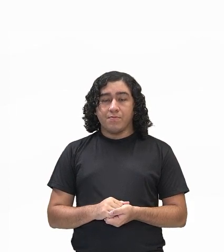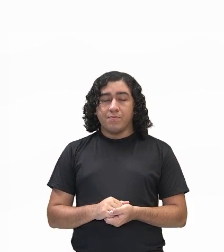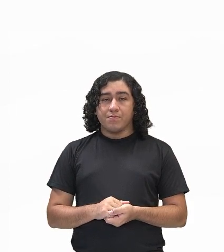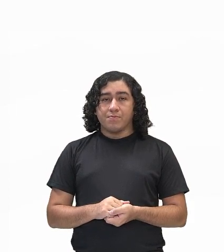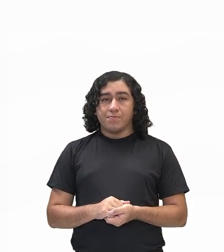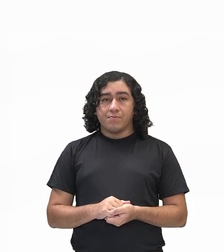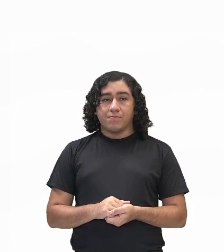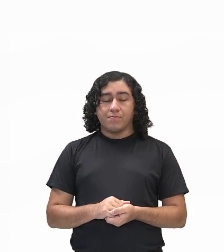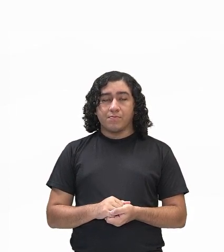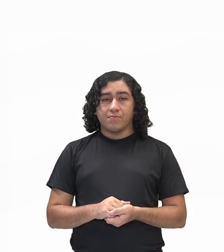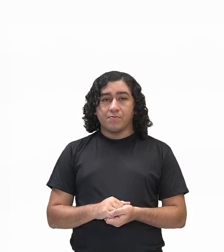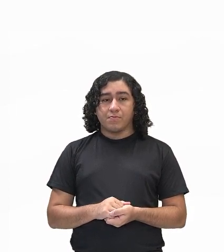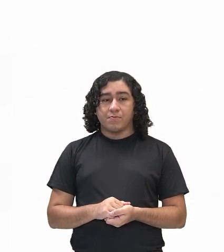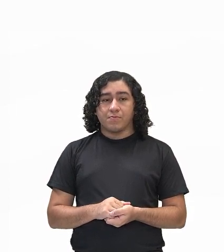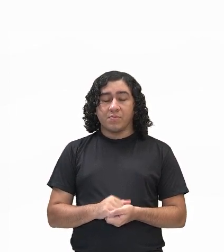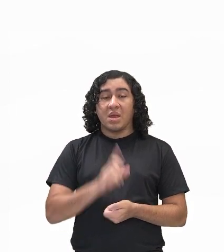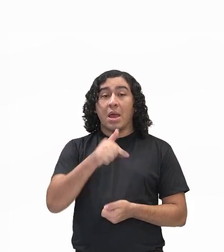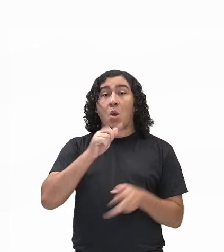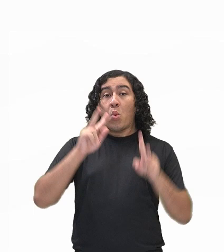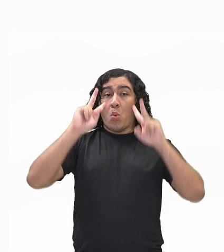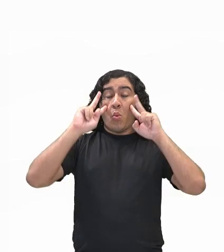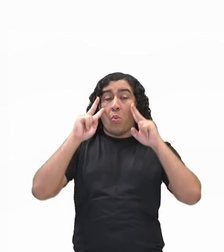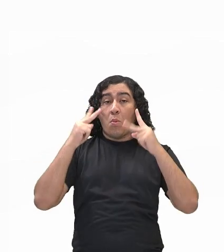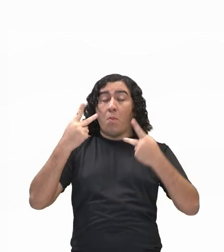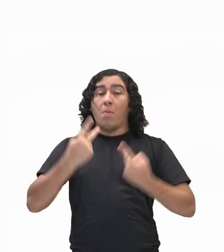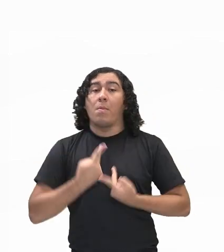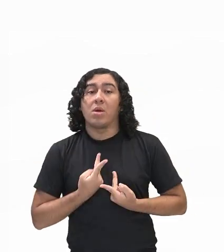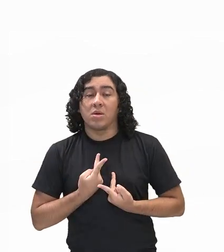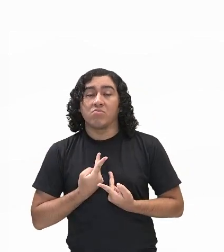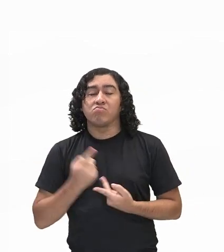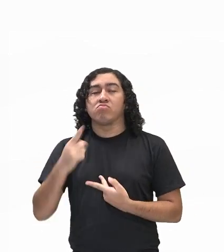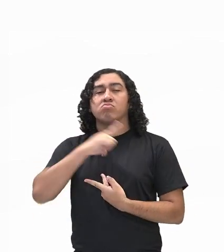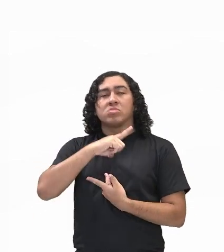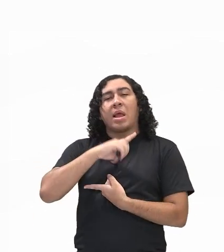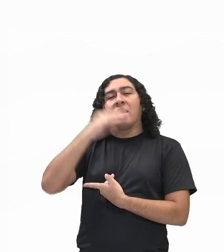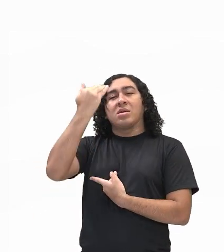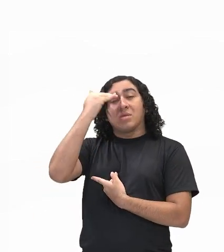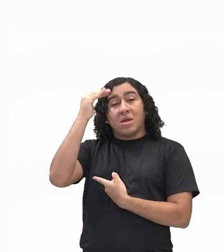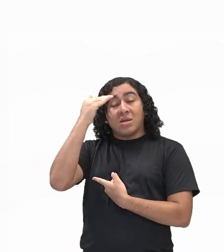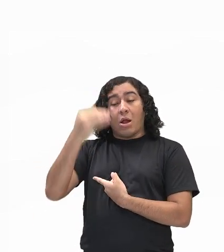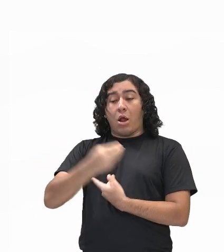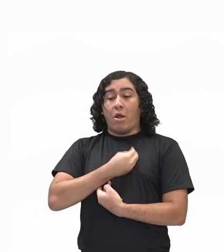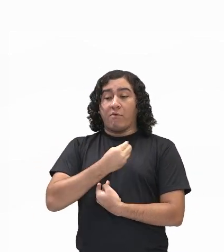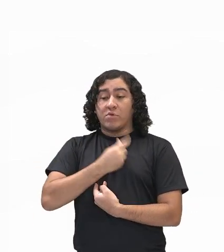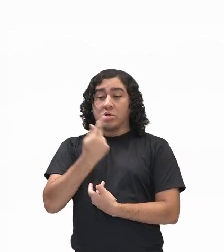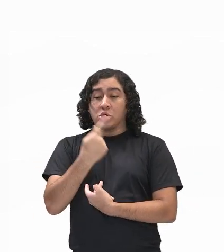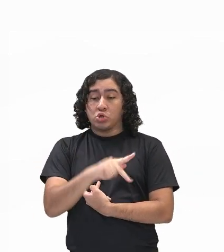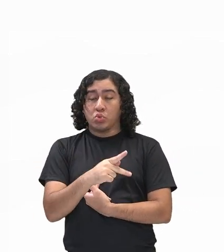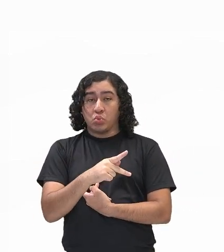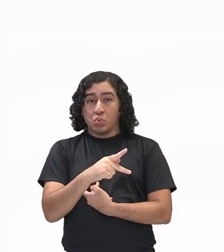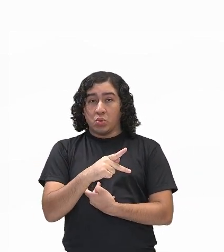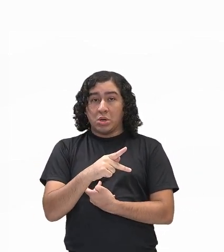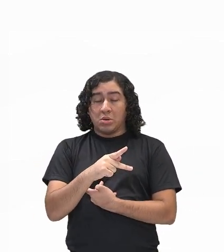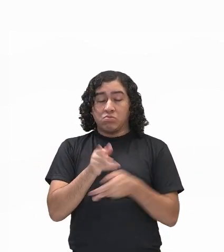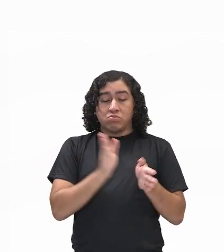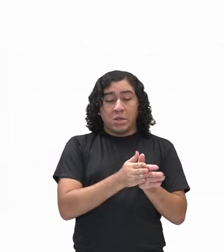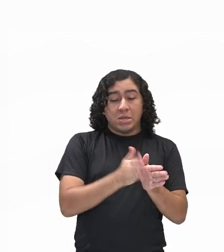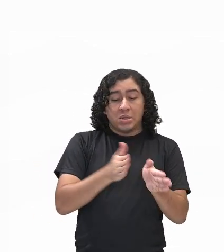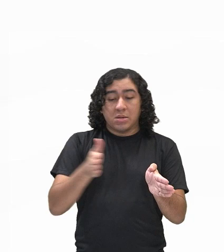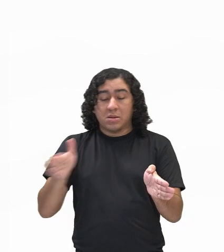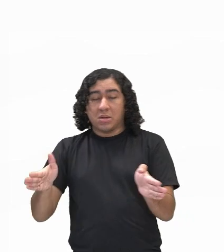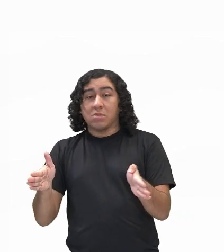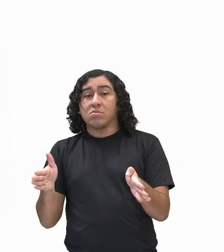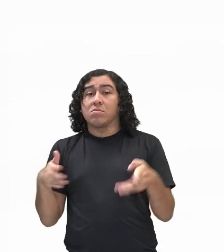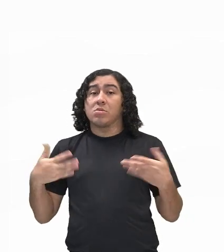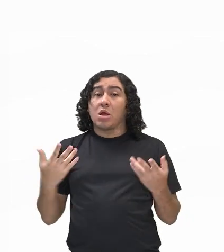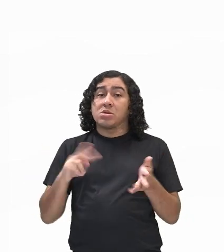seres humanos eles vão buscando, construindo na sua existência. Então é possível dizer que cada